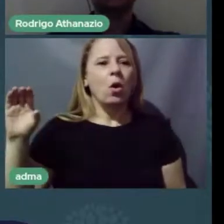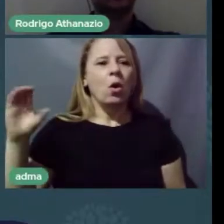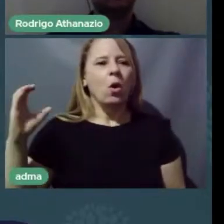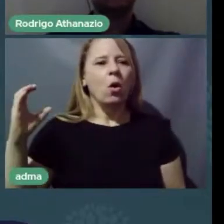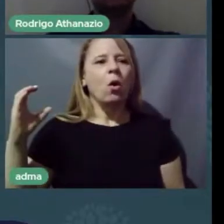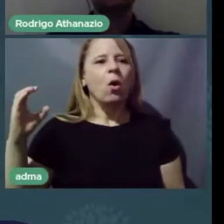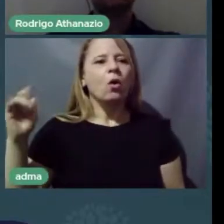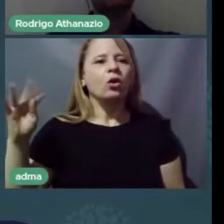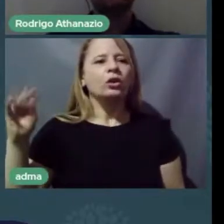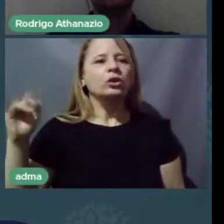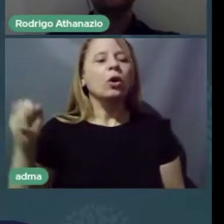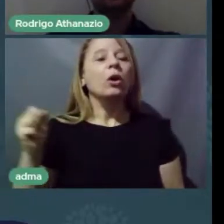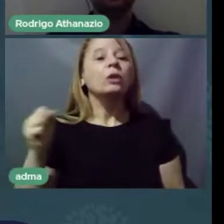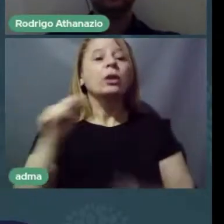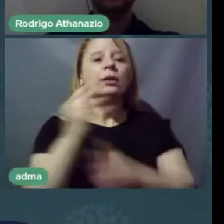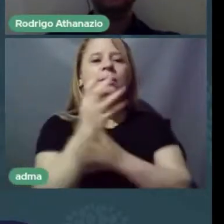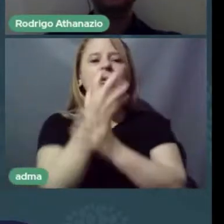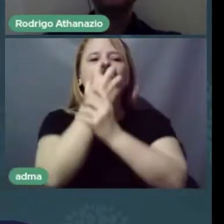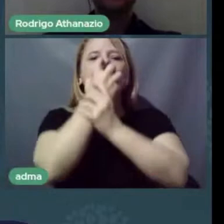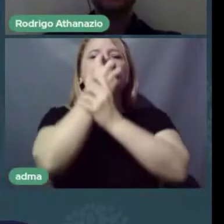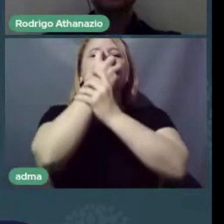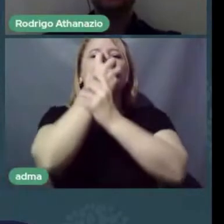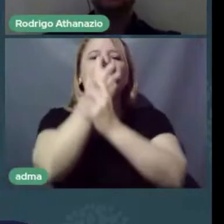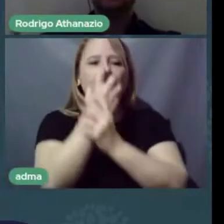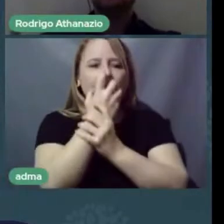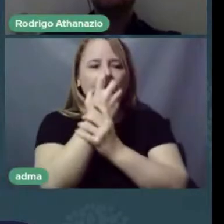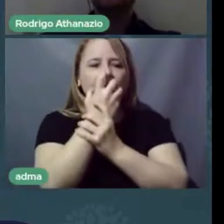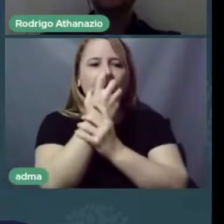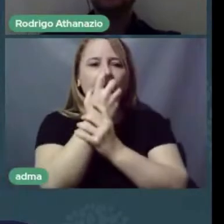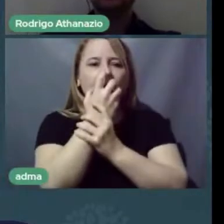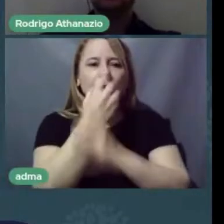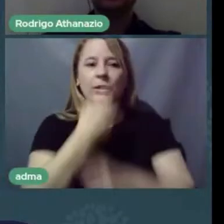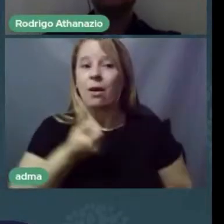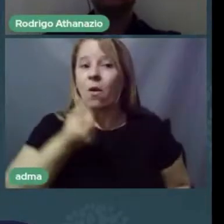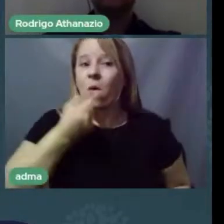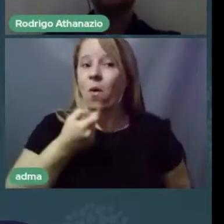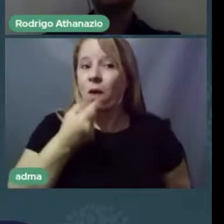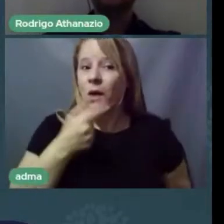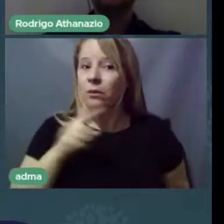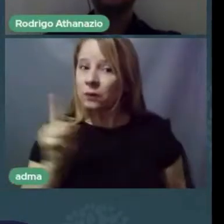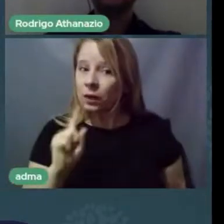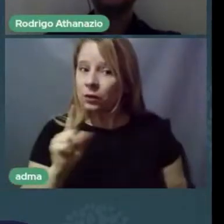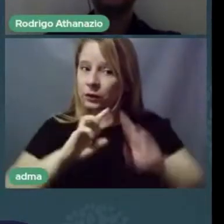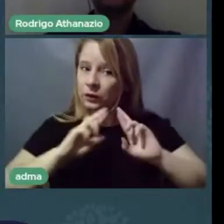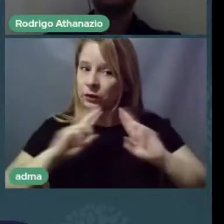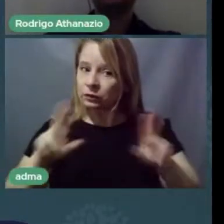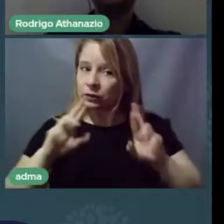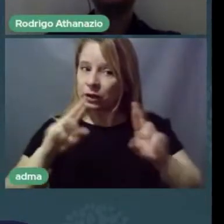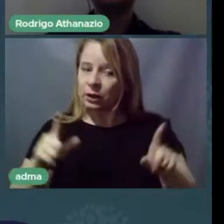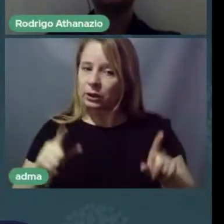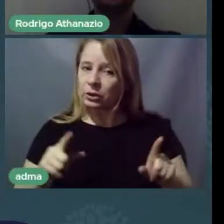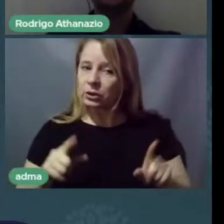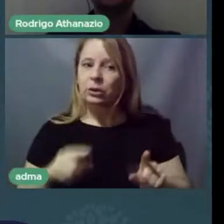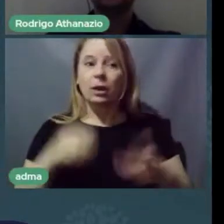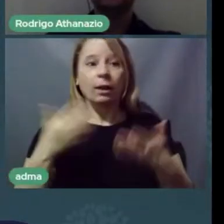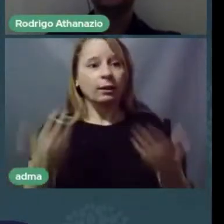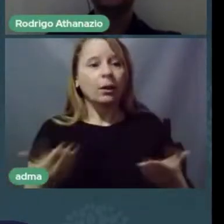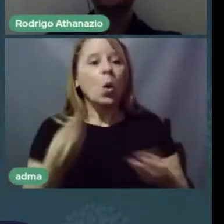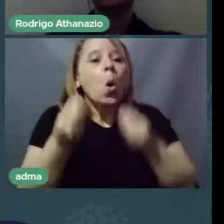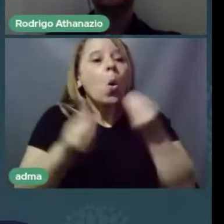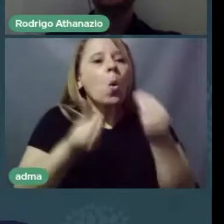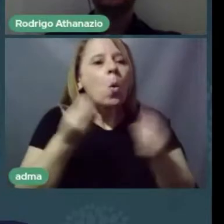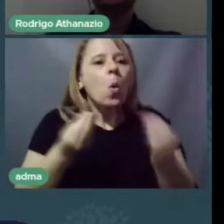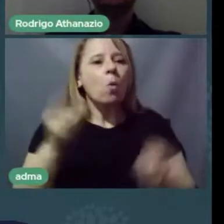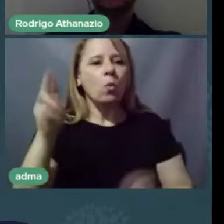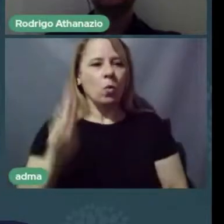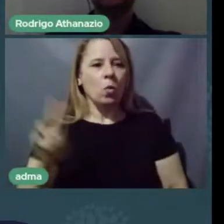corticoide oral, corticoide venoso. E aí, a via que a gente está dando a medicação é muito importante para eu